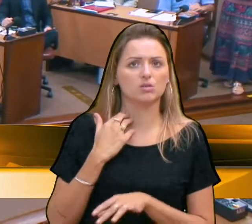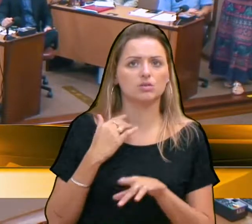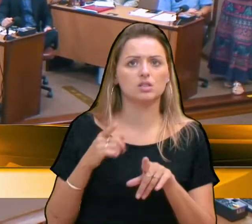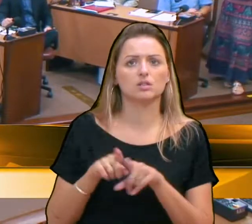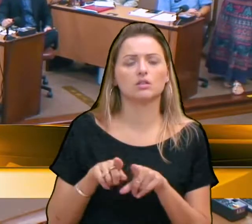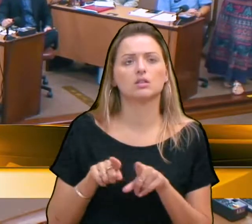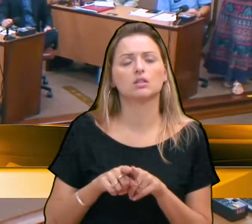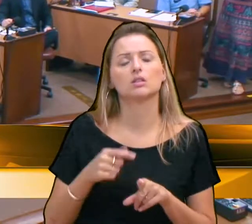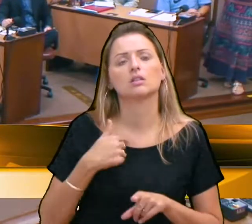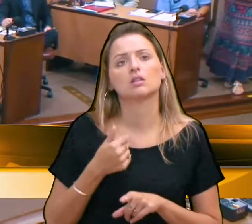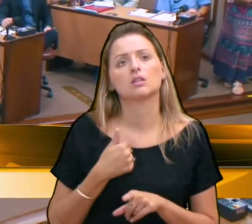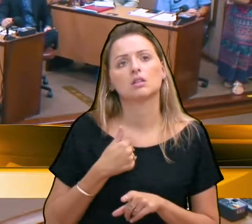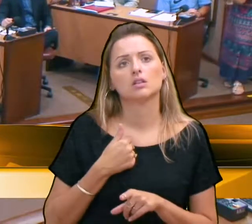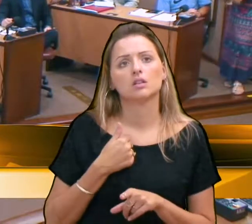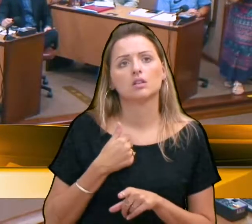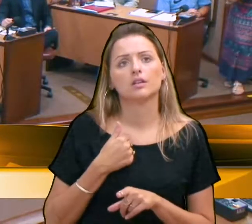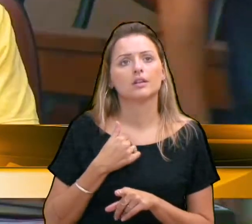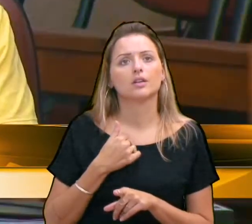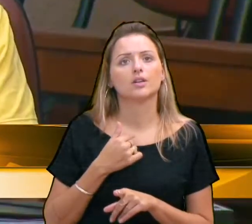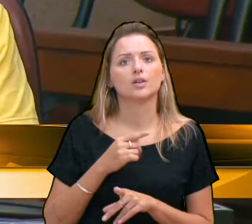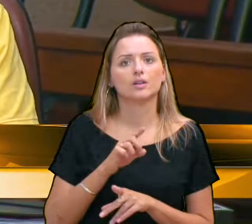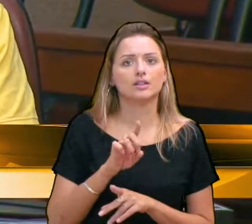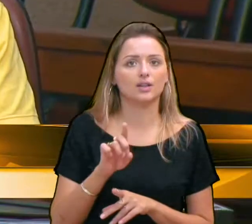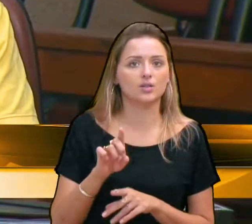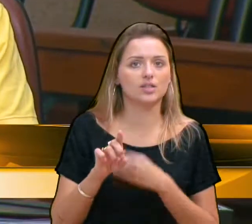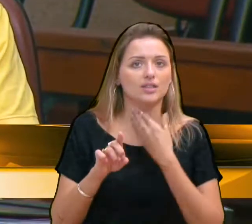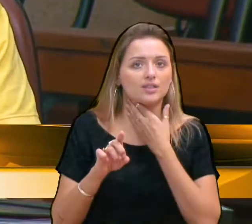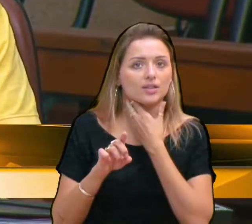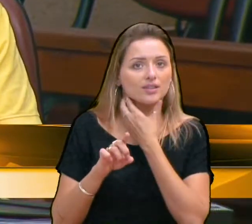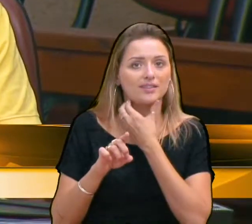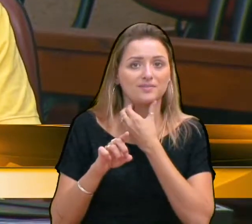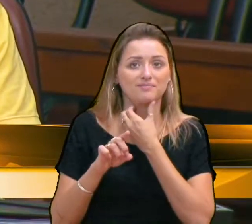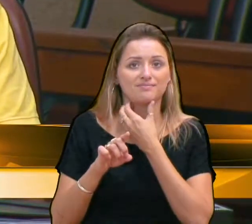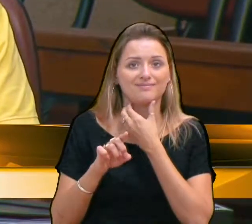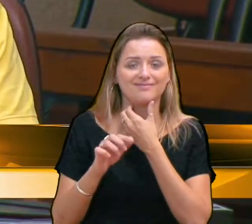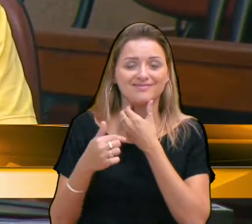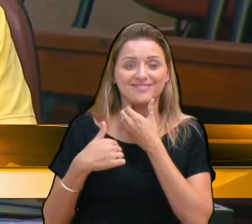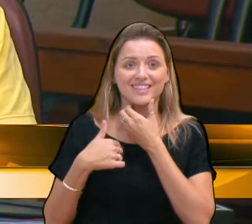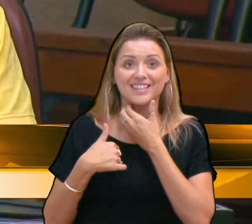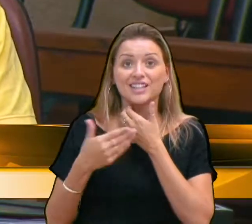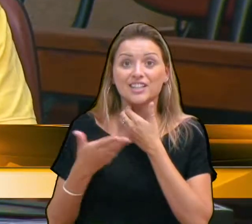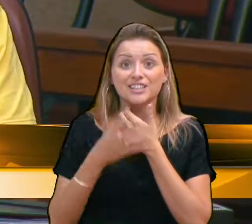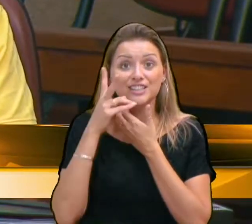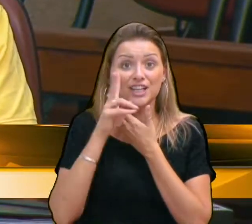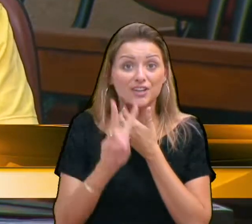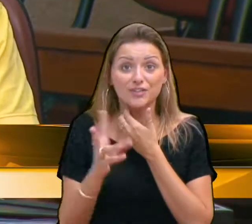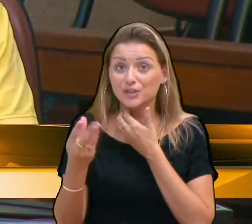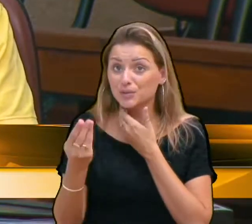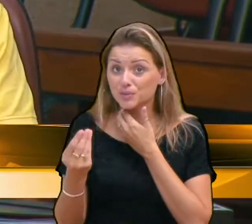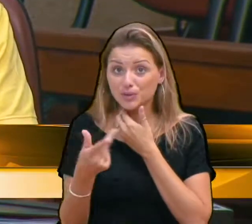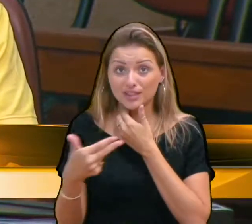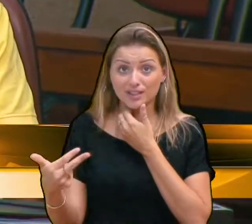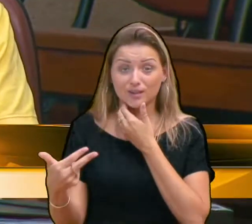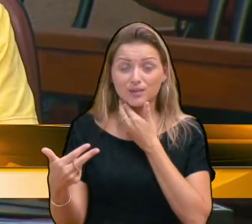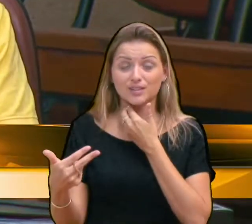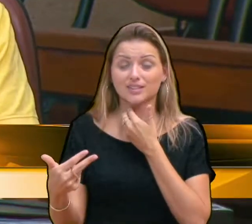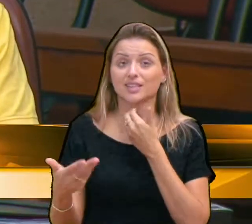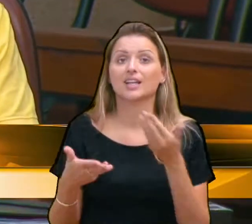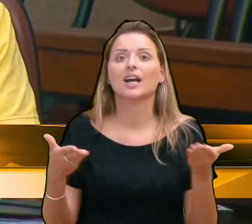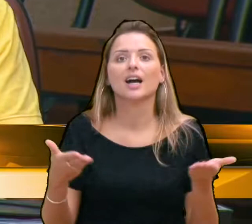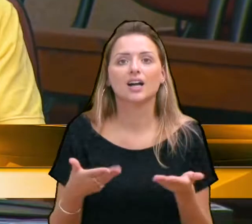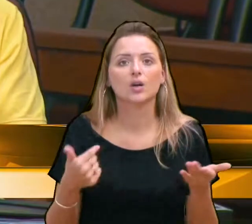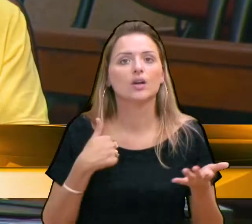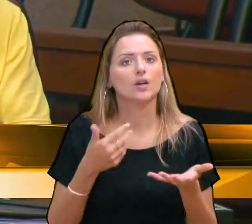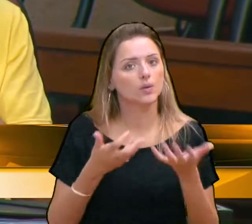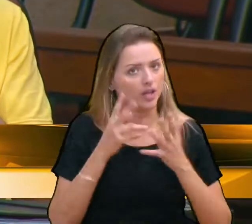eu custo acreditar que isso aí seja, não é possível. A gente já viu tanta coisa, mas isso aí, agora eu quero ver a